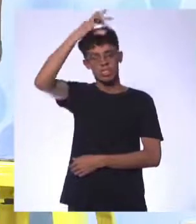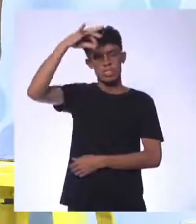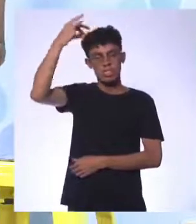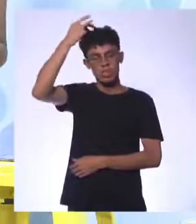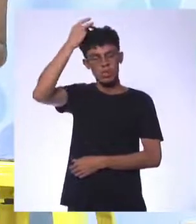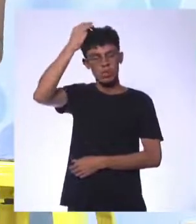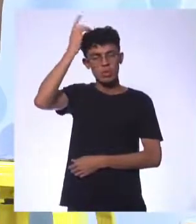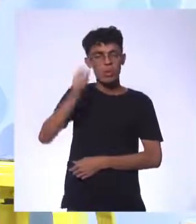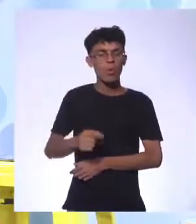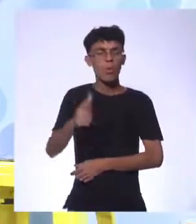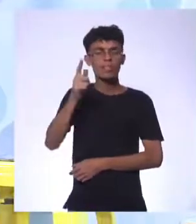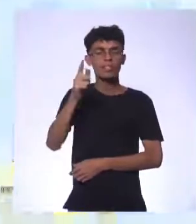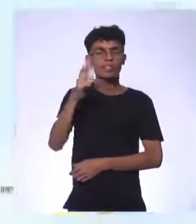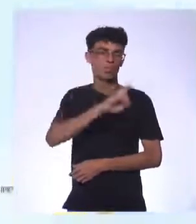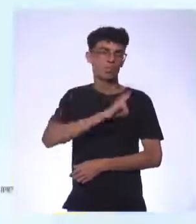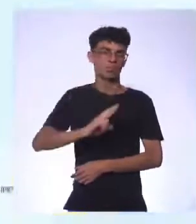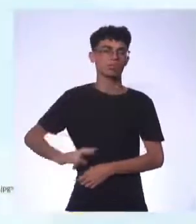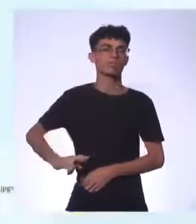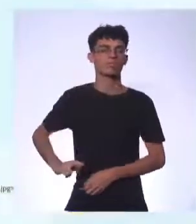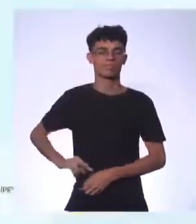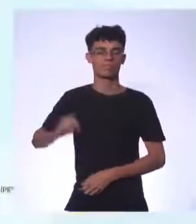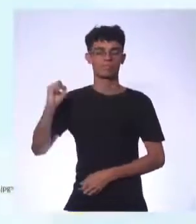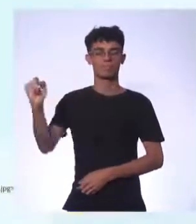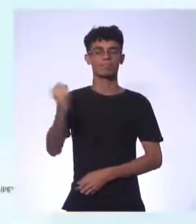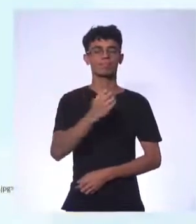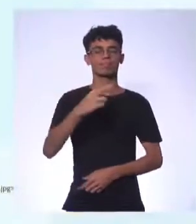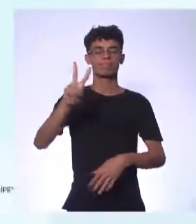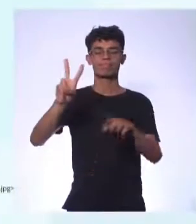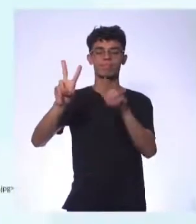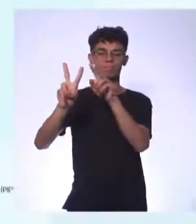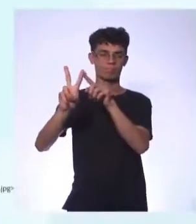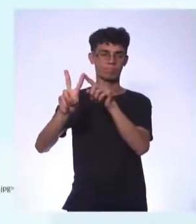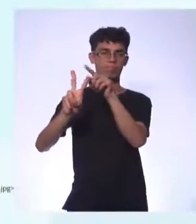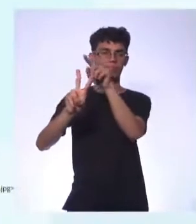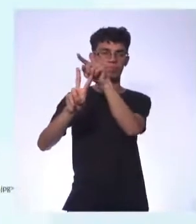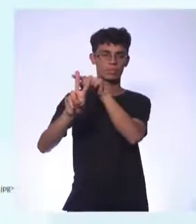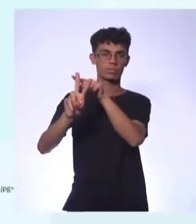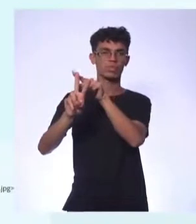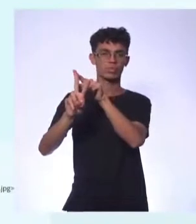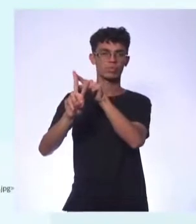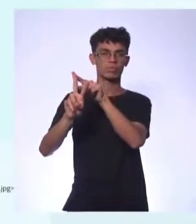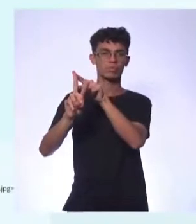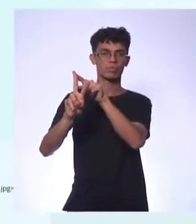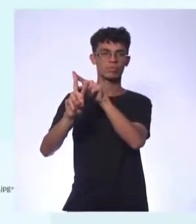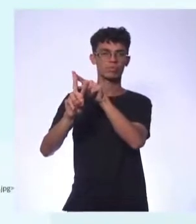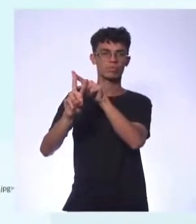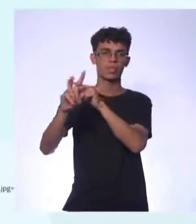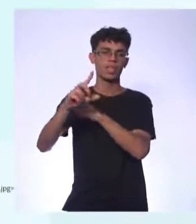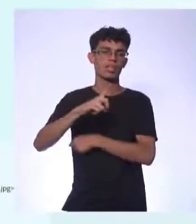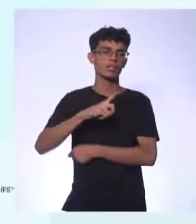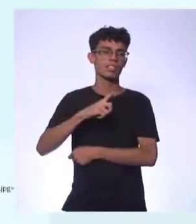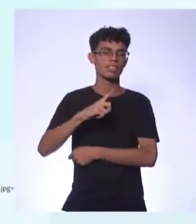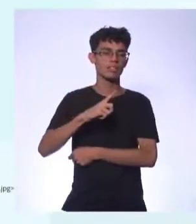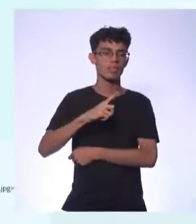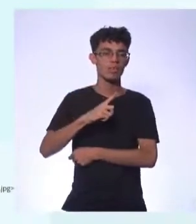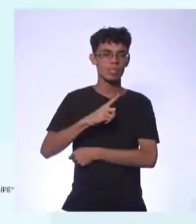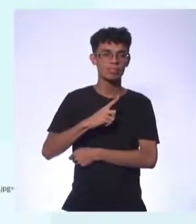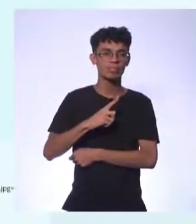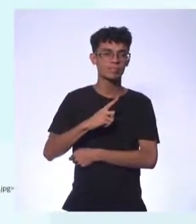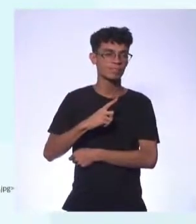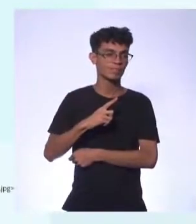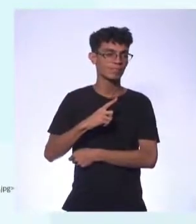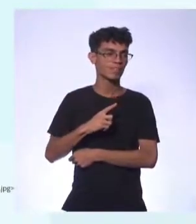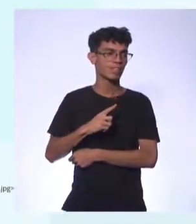da República, né? Na primeira imagem, vou pedir para voltar na tela, nós temos aqui uma pomba branca, né, que a gente sabe